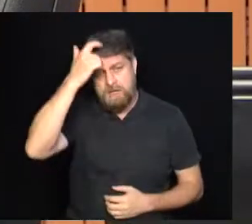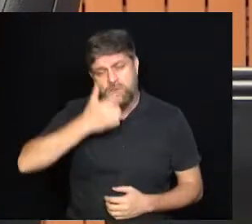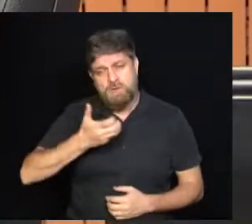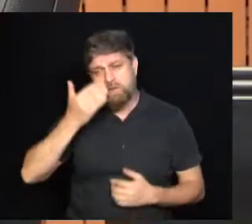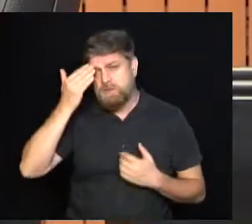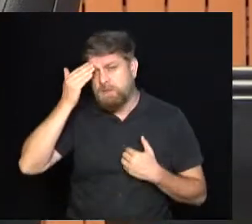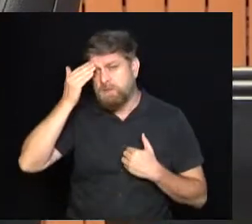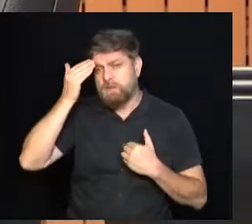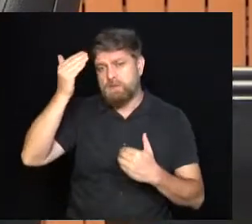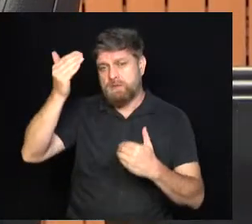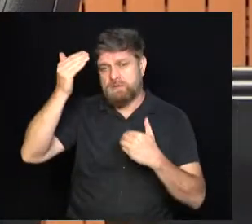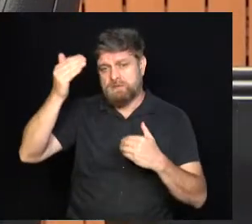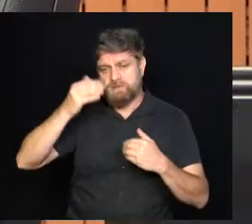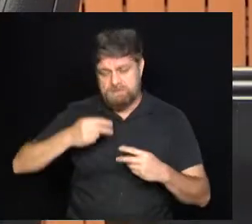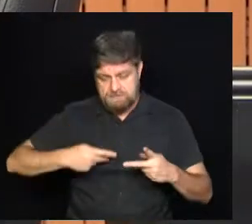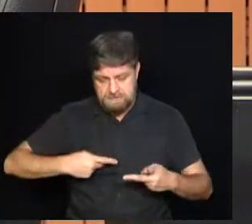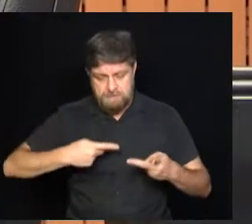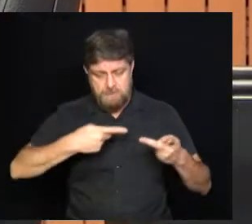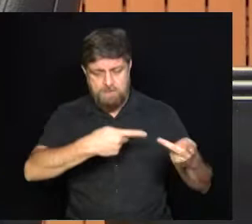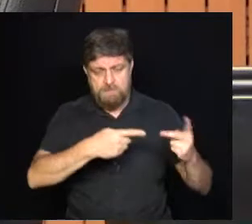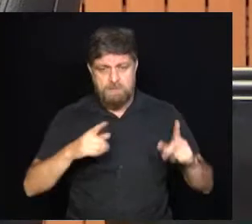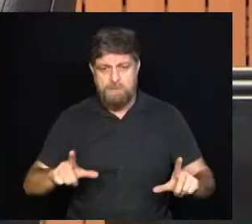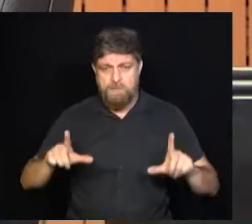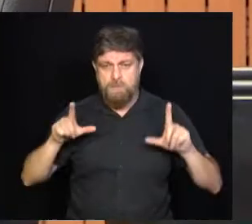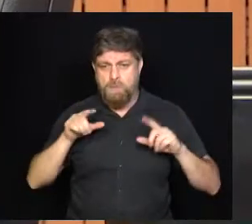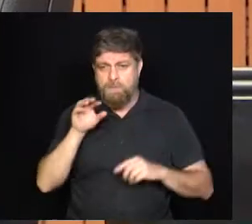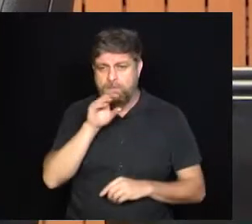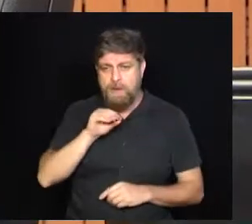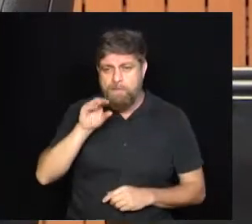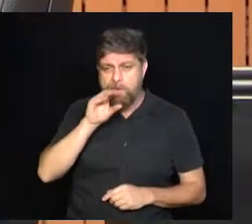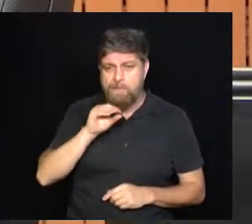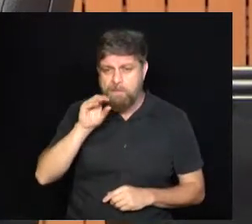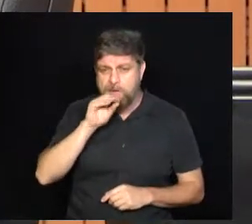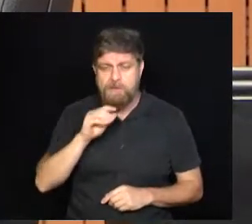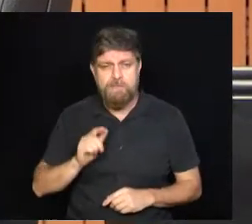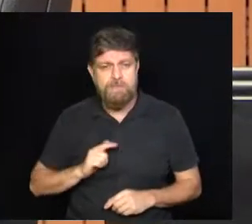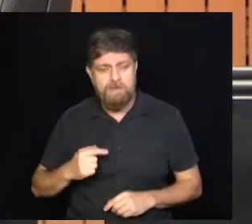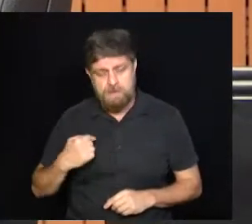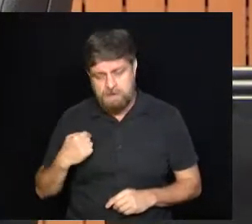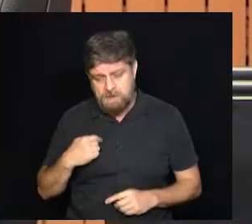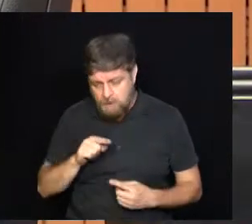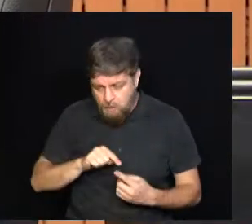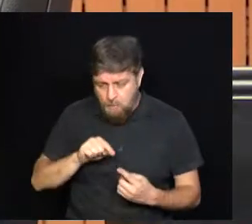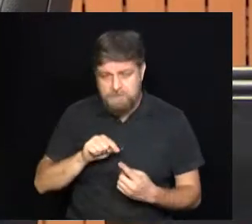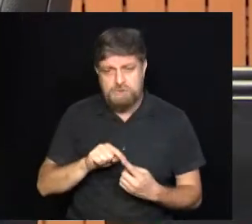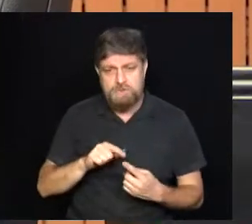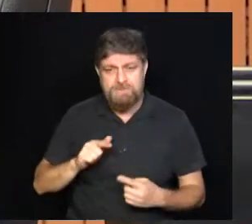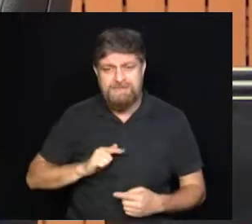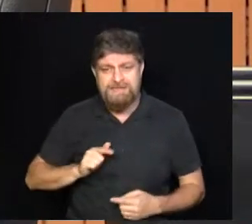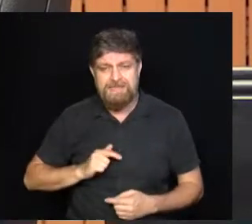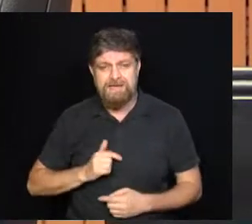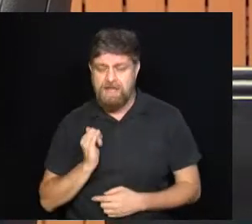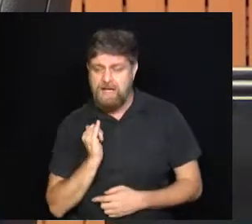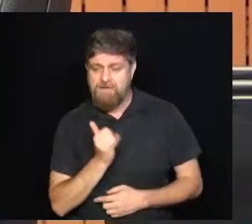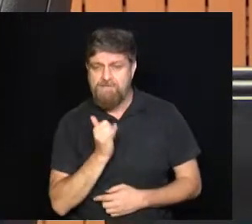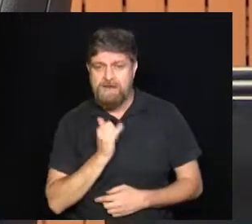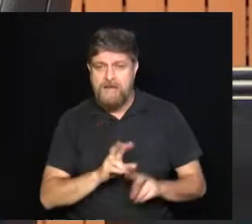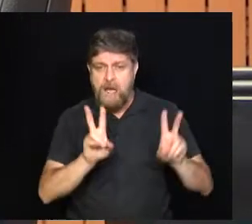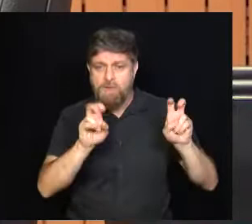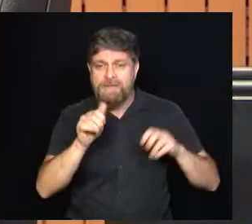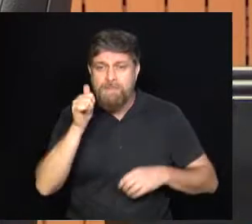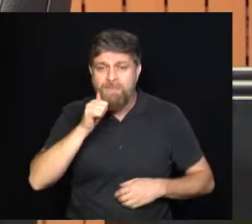agradecer esse convite para estarmos aqui e para que possamos utilizar esse espaço para falar da segurança da